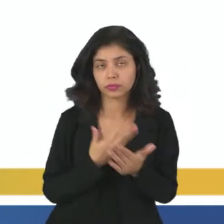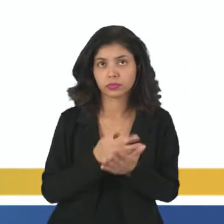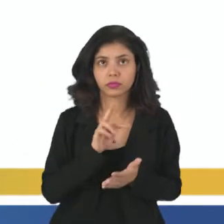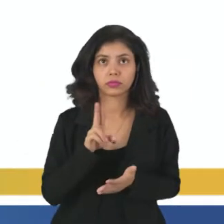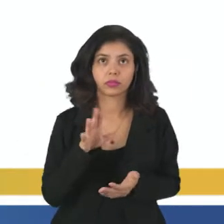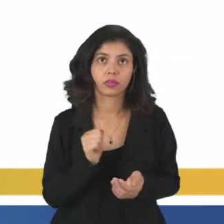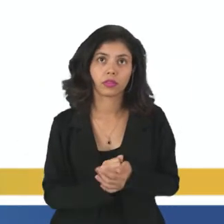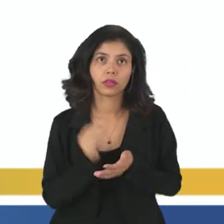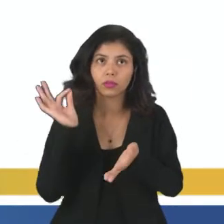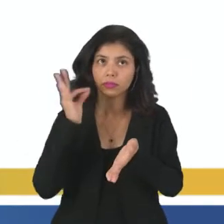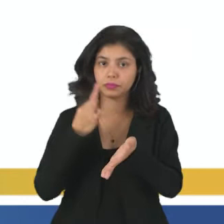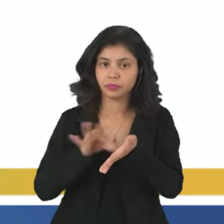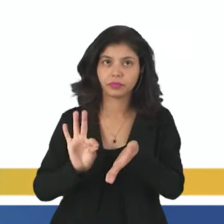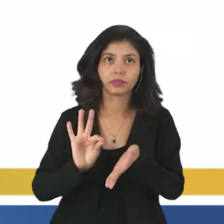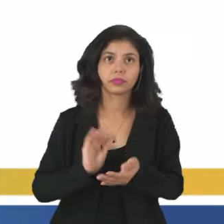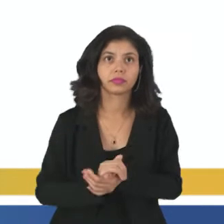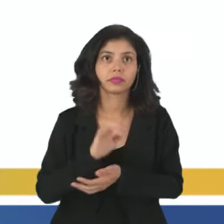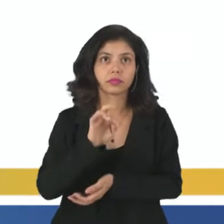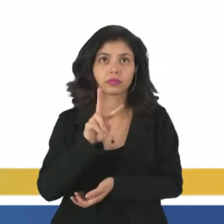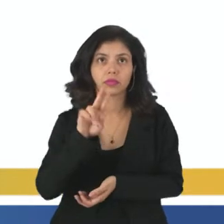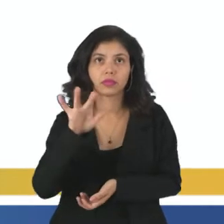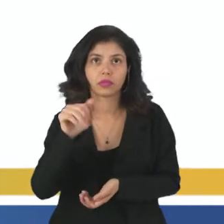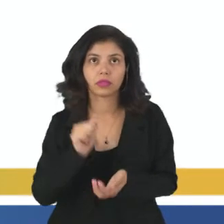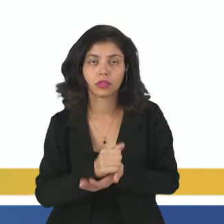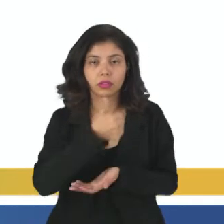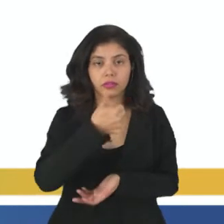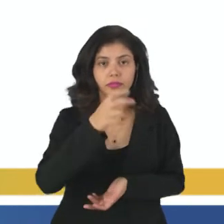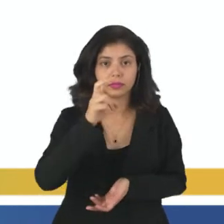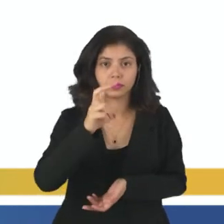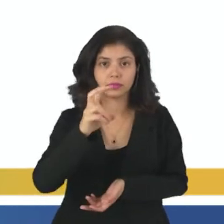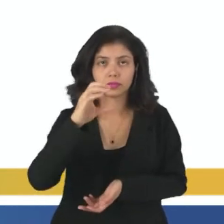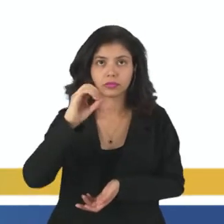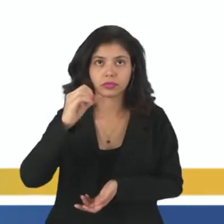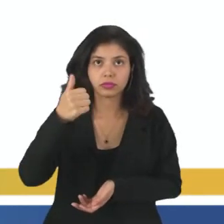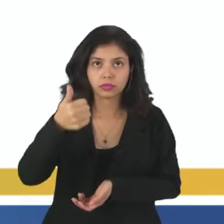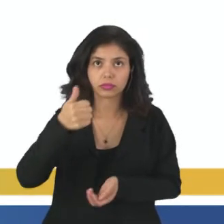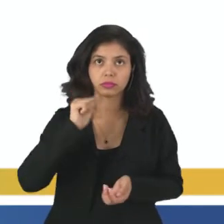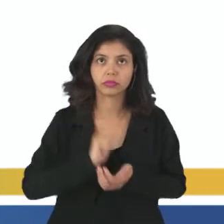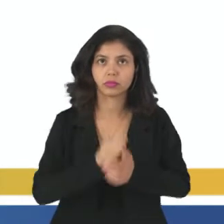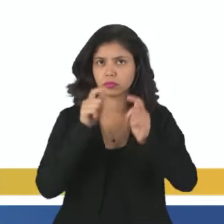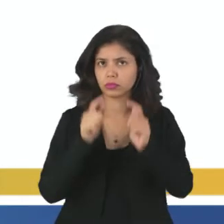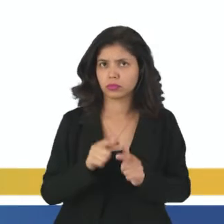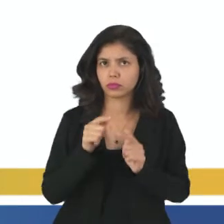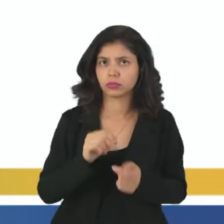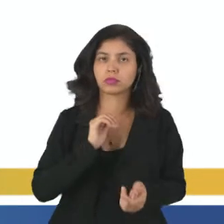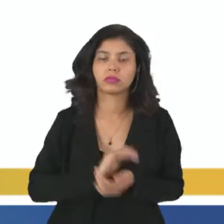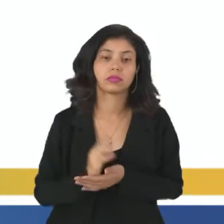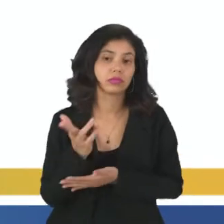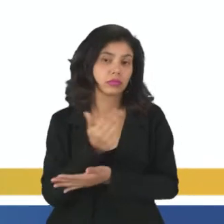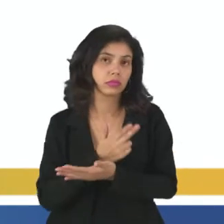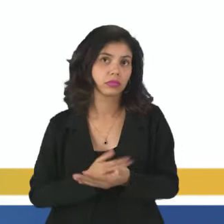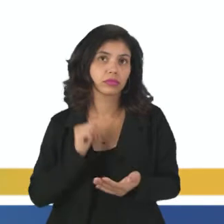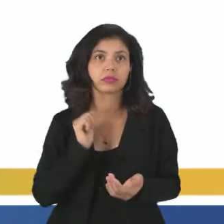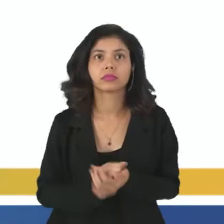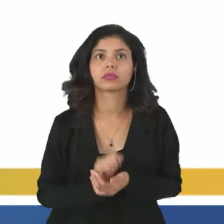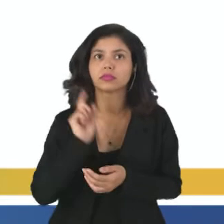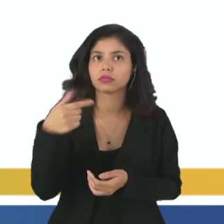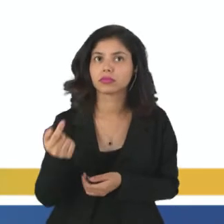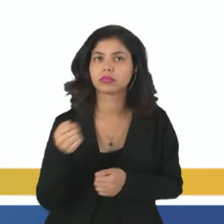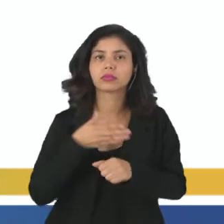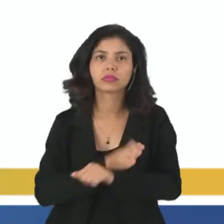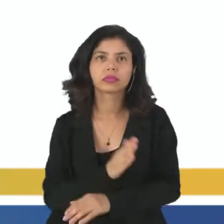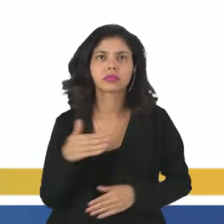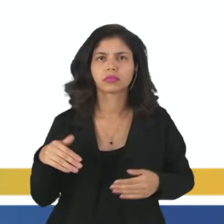Lutero matriculou-se na Universidade de Erfurt em 1501, onde se graduou em artes. Após ter